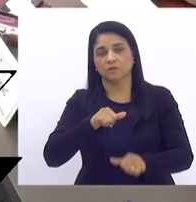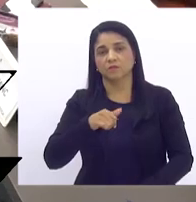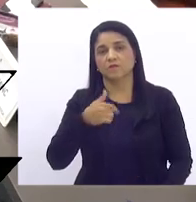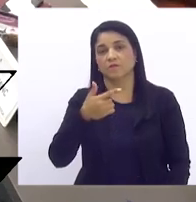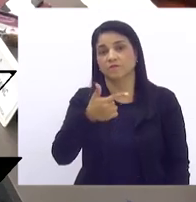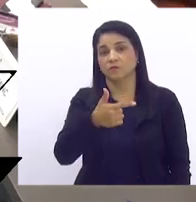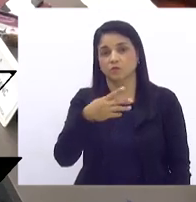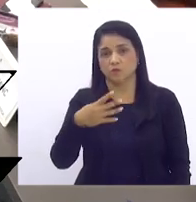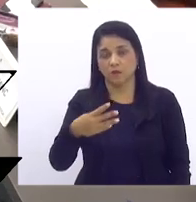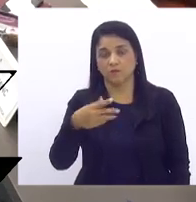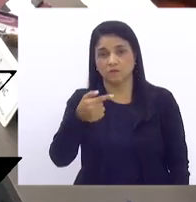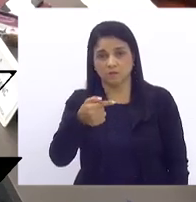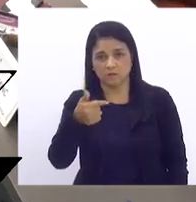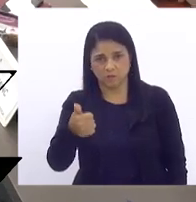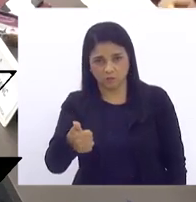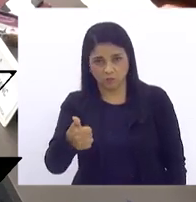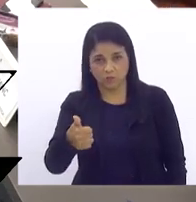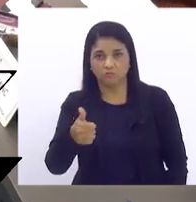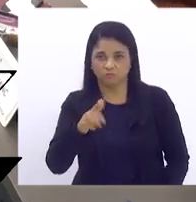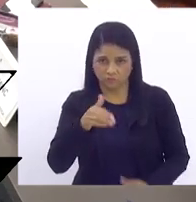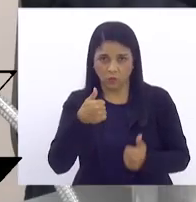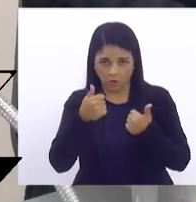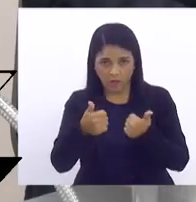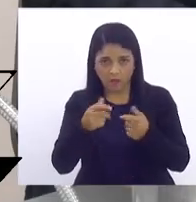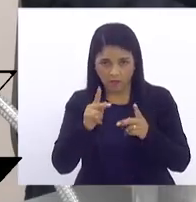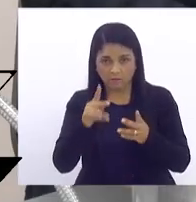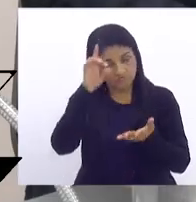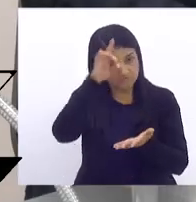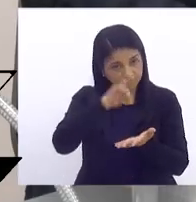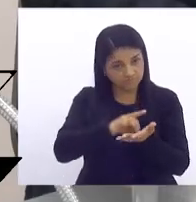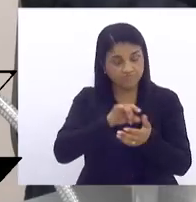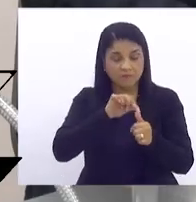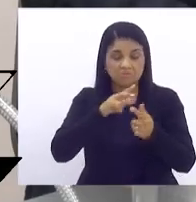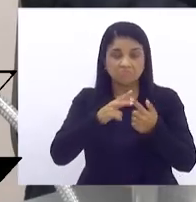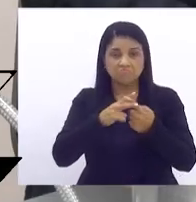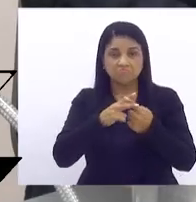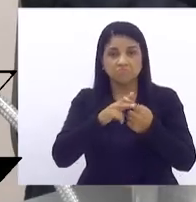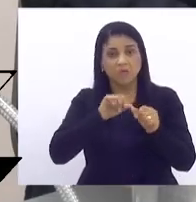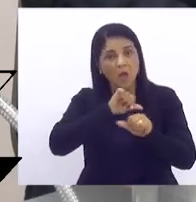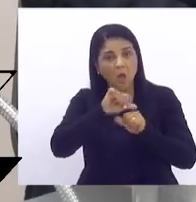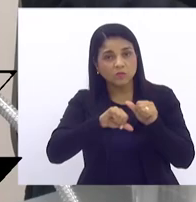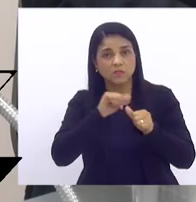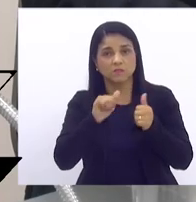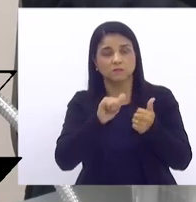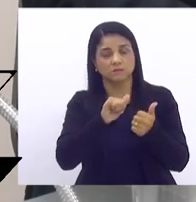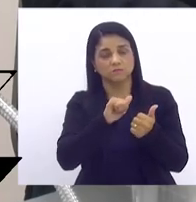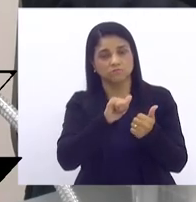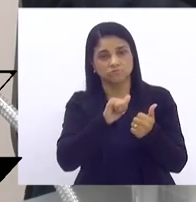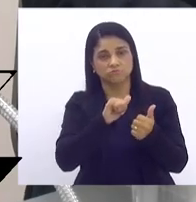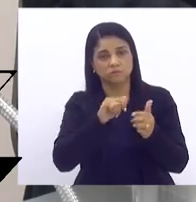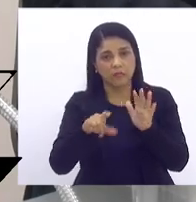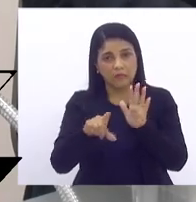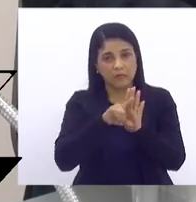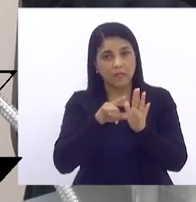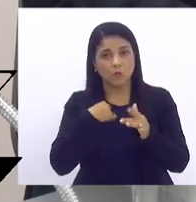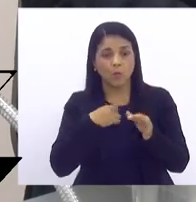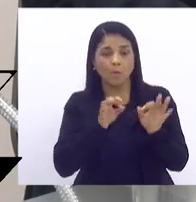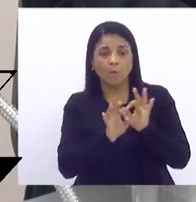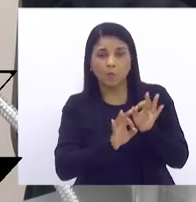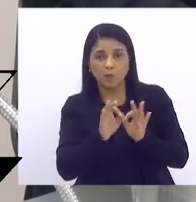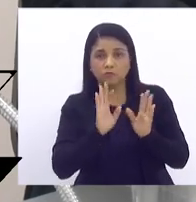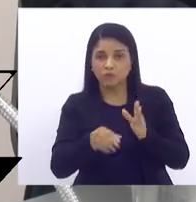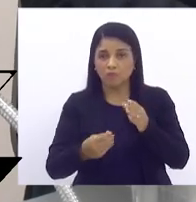Perfeito, perfeito. Eu acho que é mais adequado. Não foi a minha sugestão original, é fazer alteração. Eu vista na lei. O programa já existe. Tento adaptar